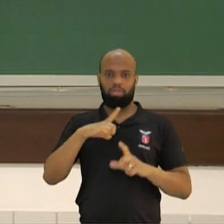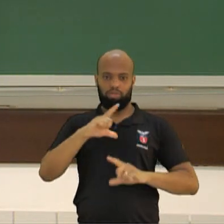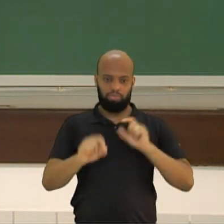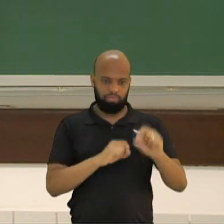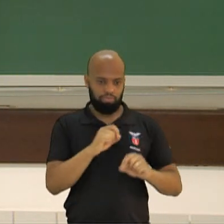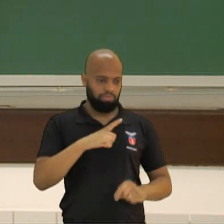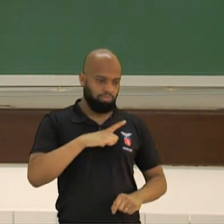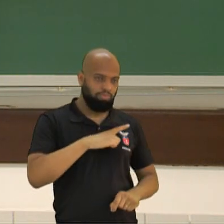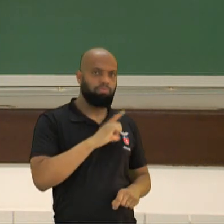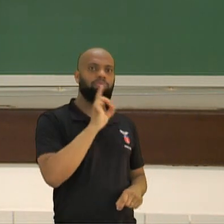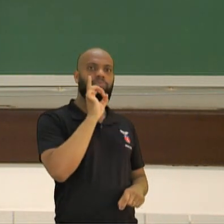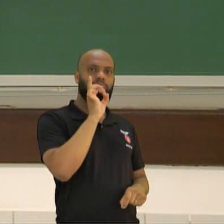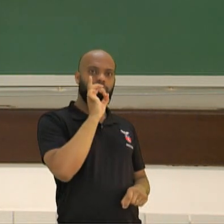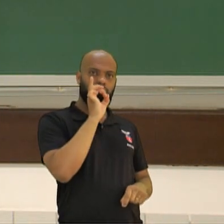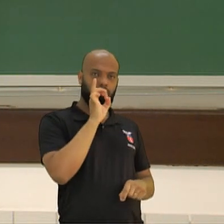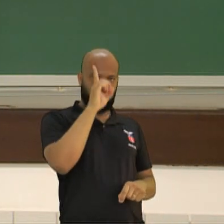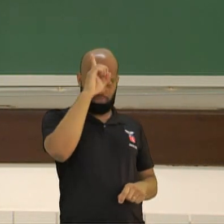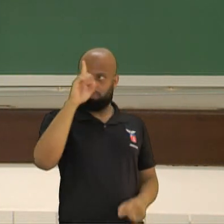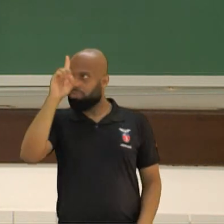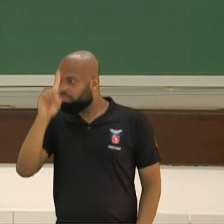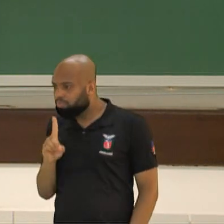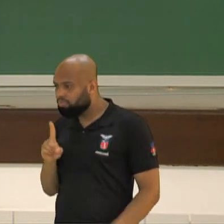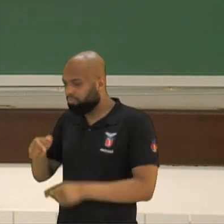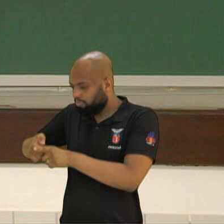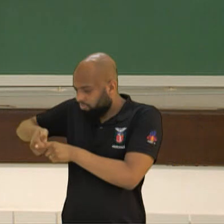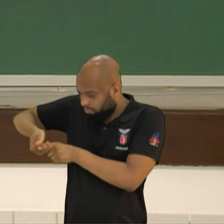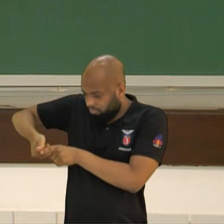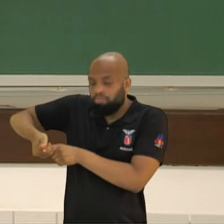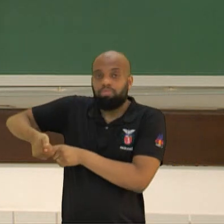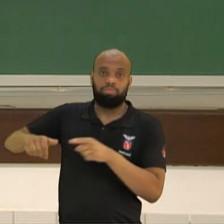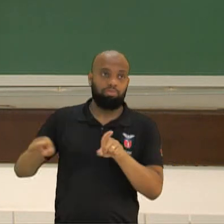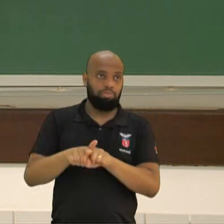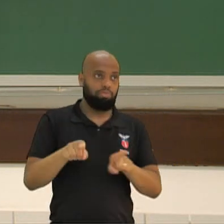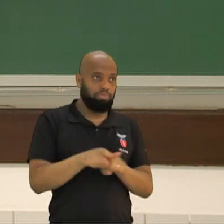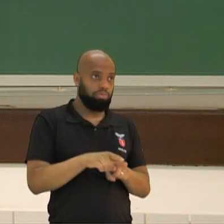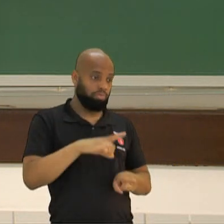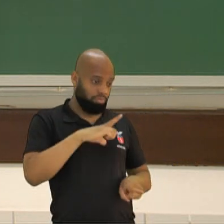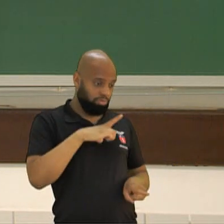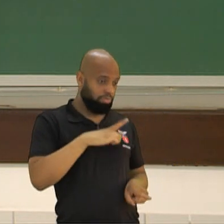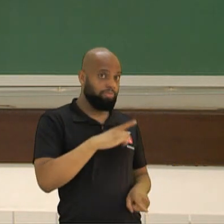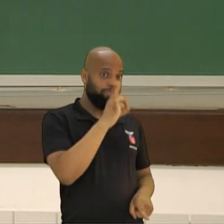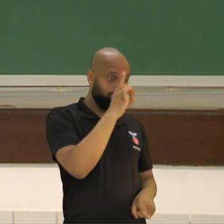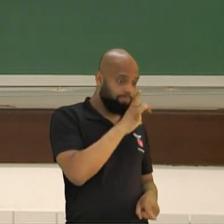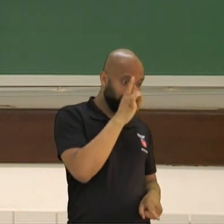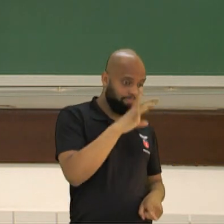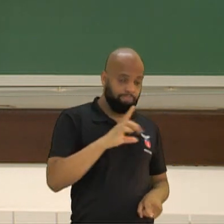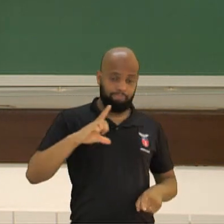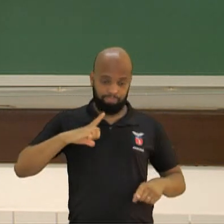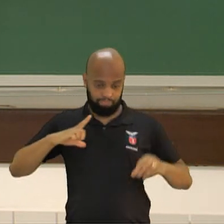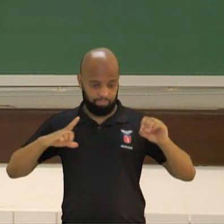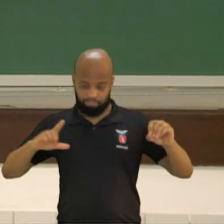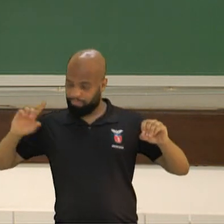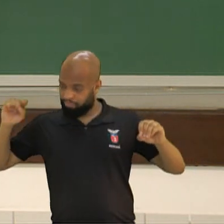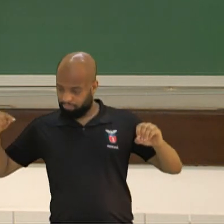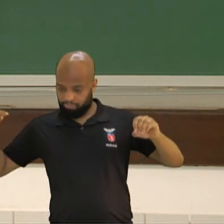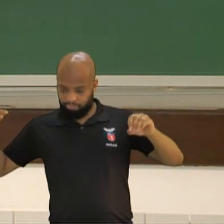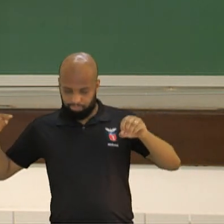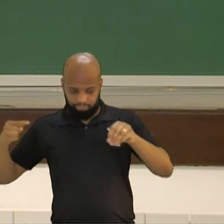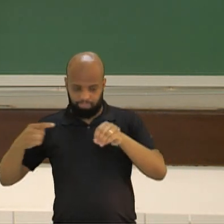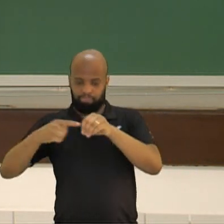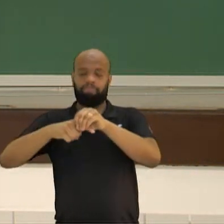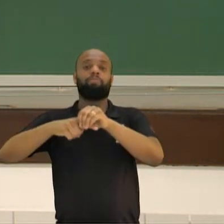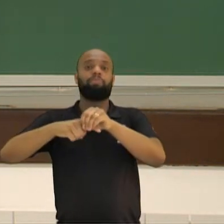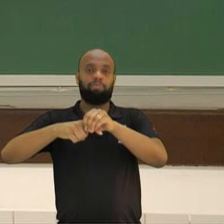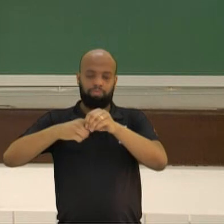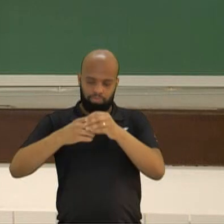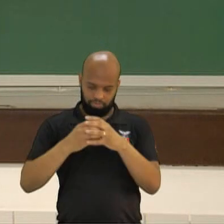de ervilha que produzia semente amarela e promoveu a fecundação com aquele outro tipo de ervilha que produzia